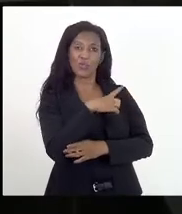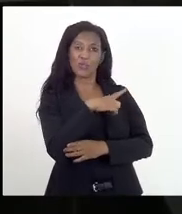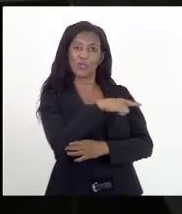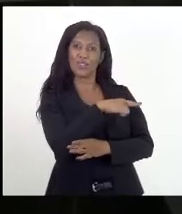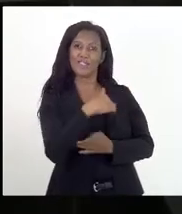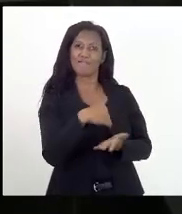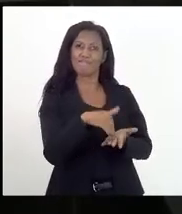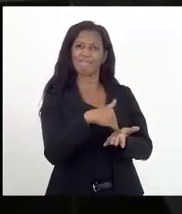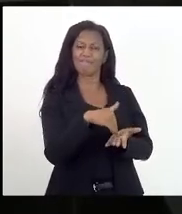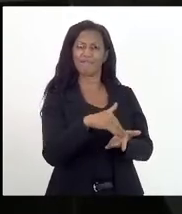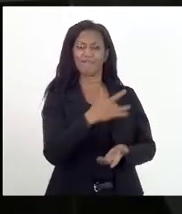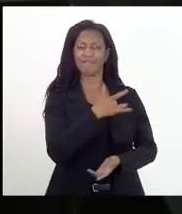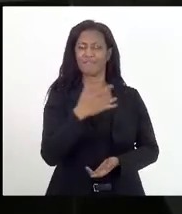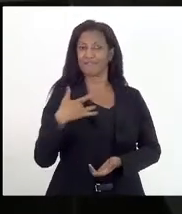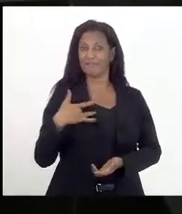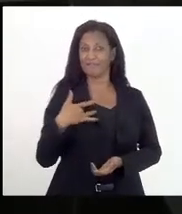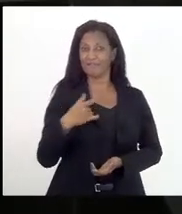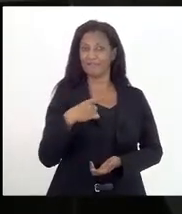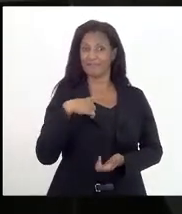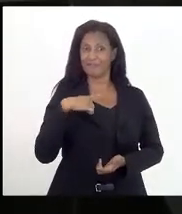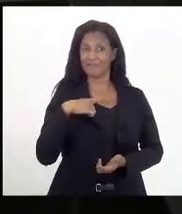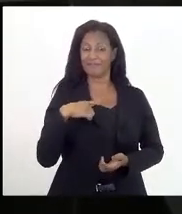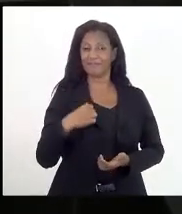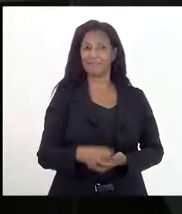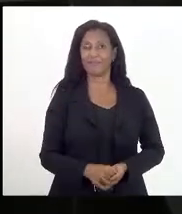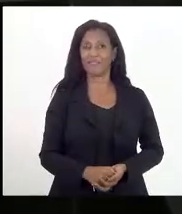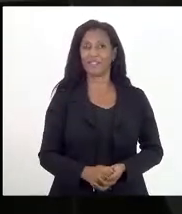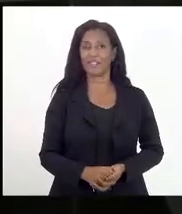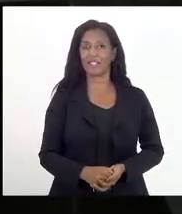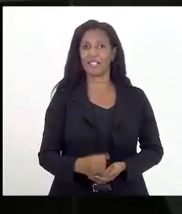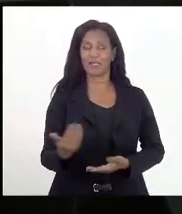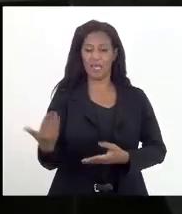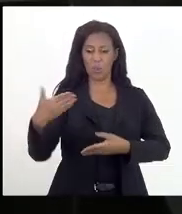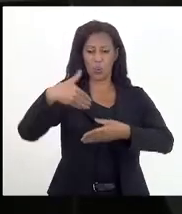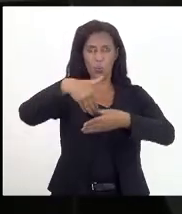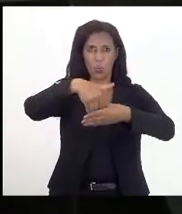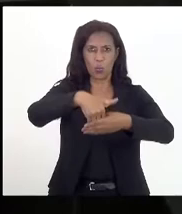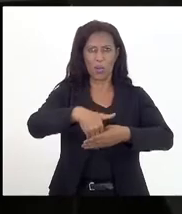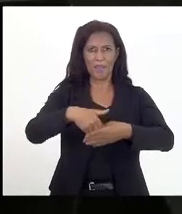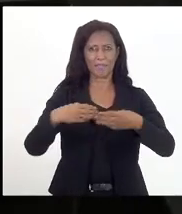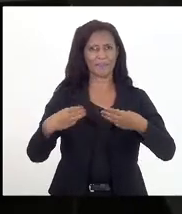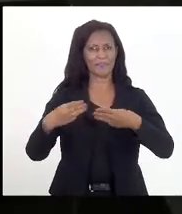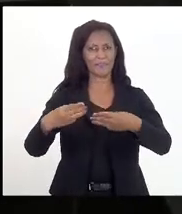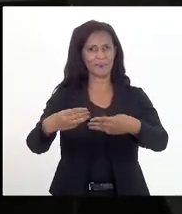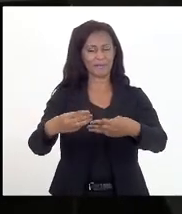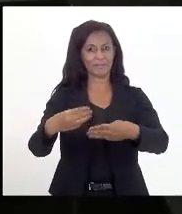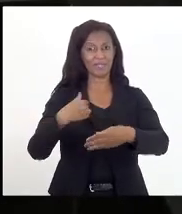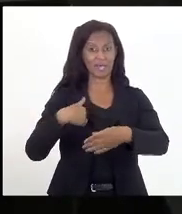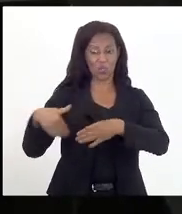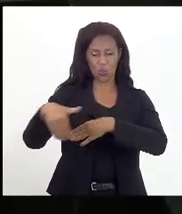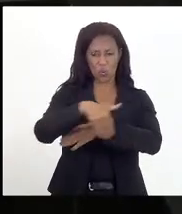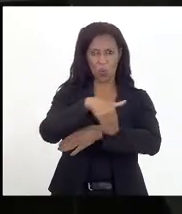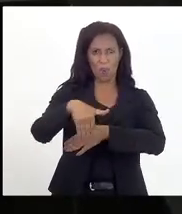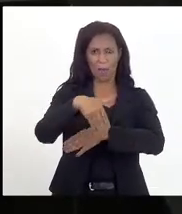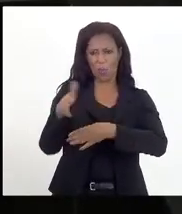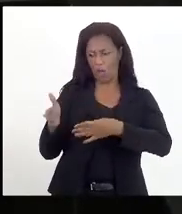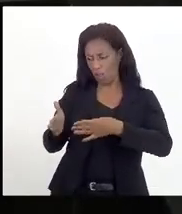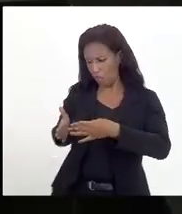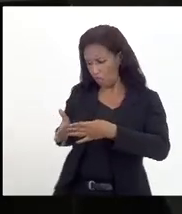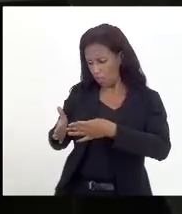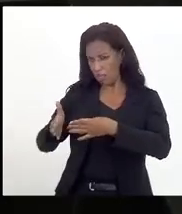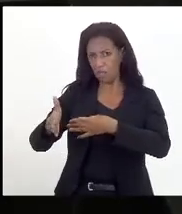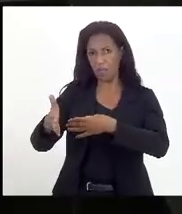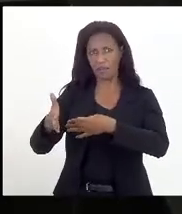saúde tem um ministério público eleitoral em uma rua aqui transversal